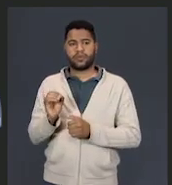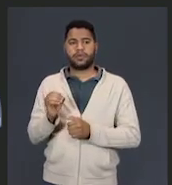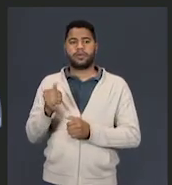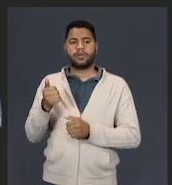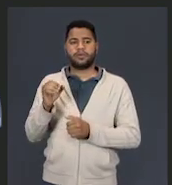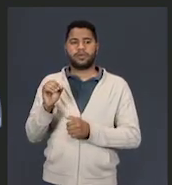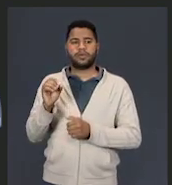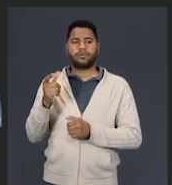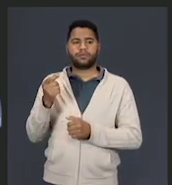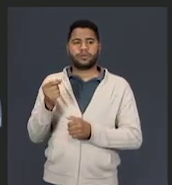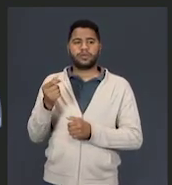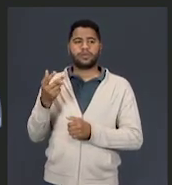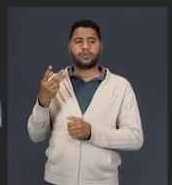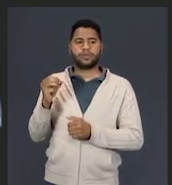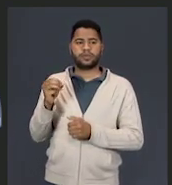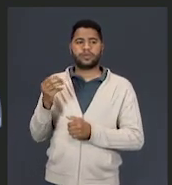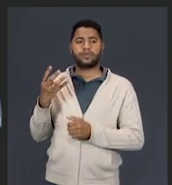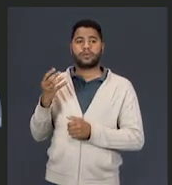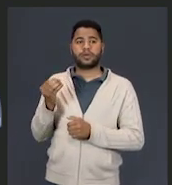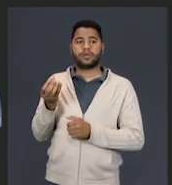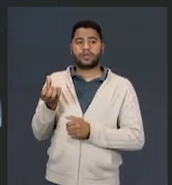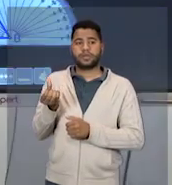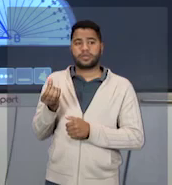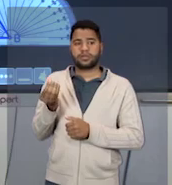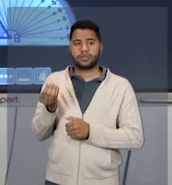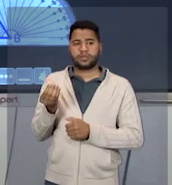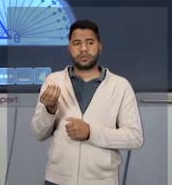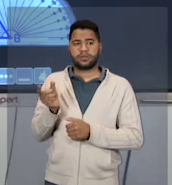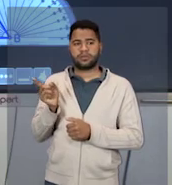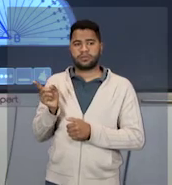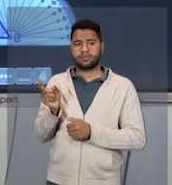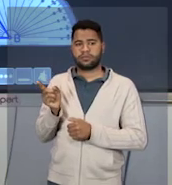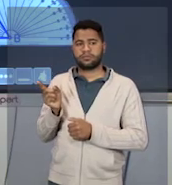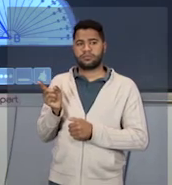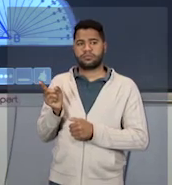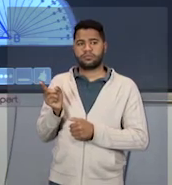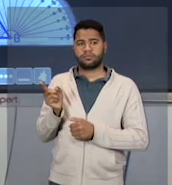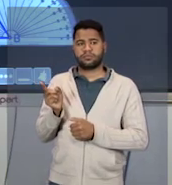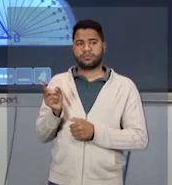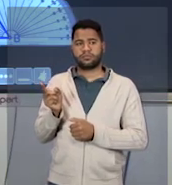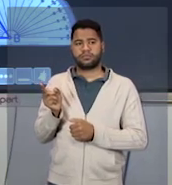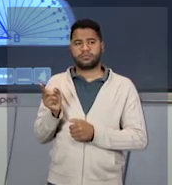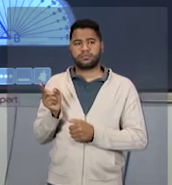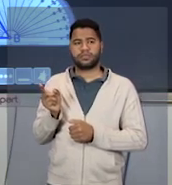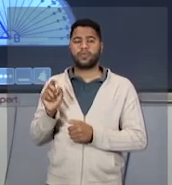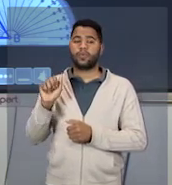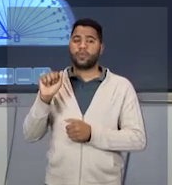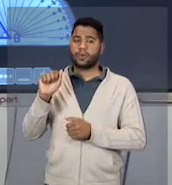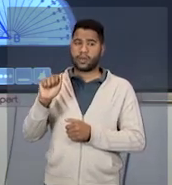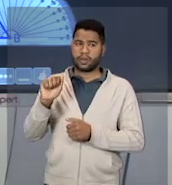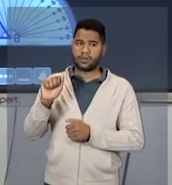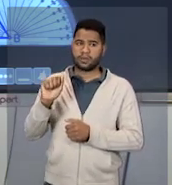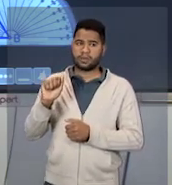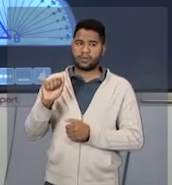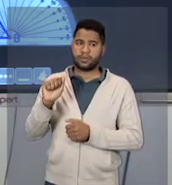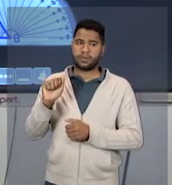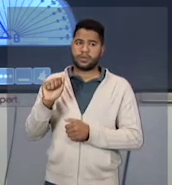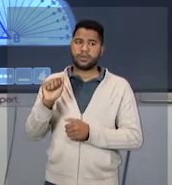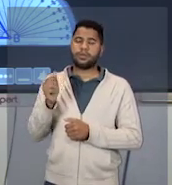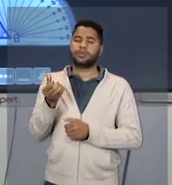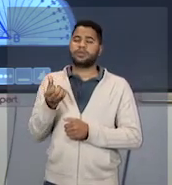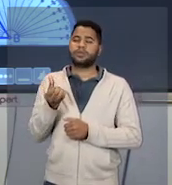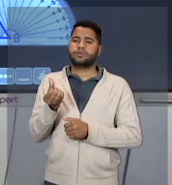30, 40, 50, 60. Então esse ângulo aqui, ó, o ângulo A, ele